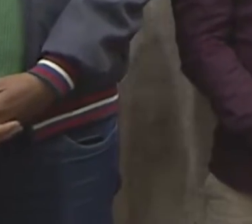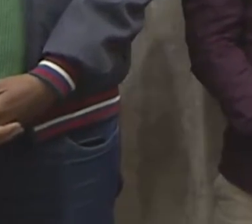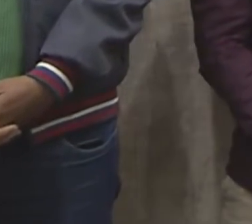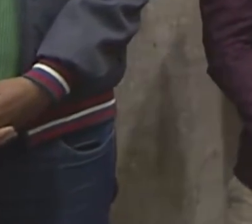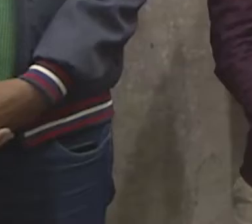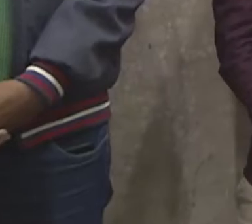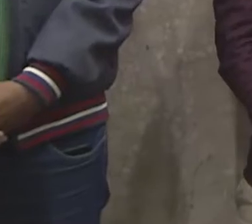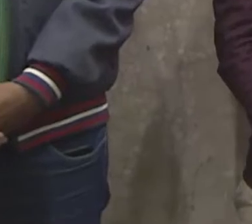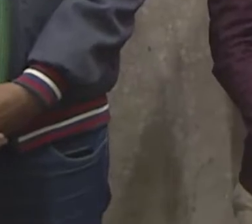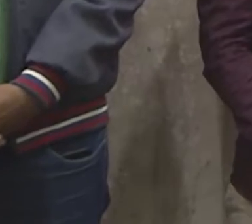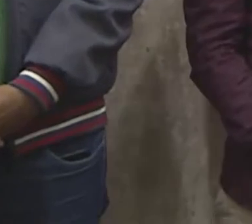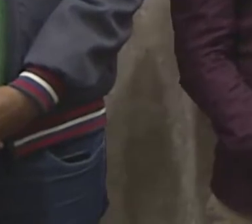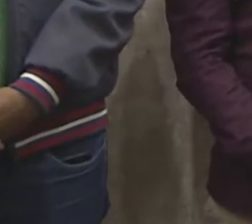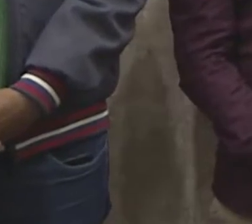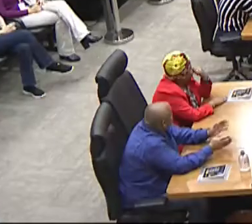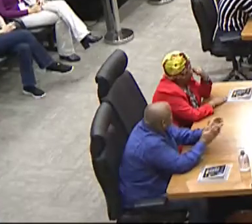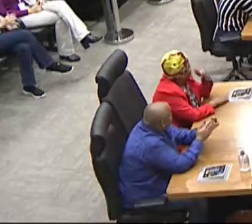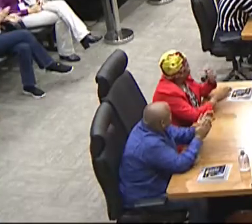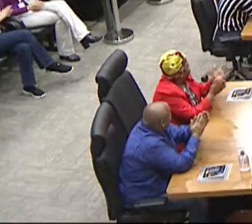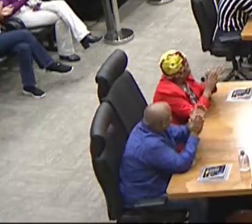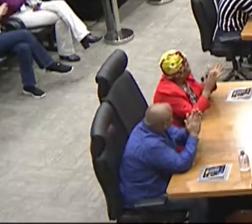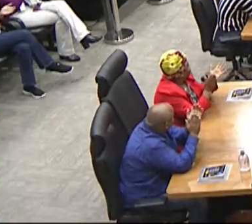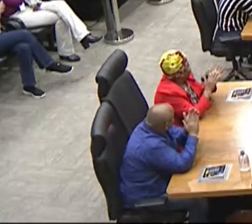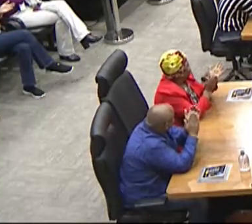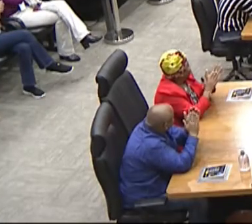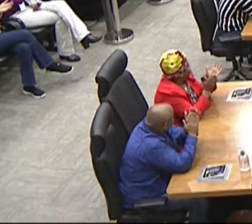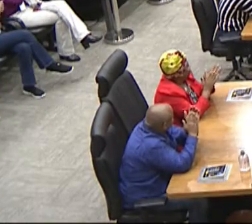Márcia Aguiar Mena Barreto.